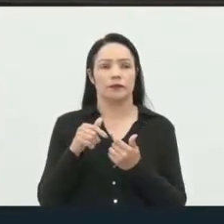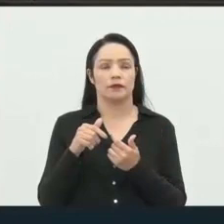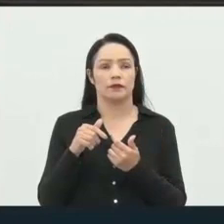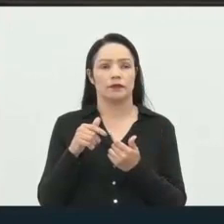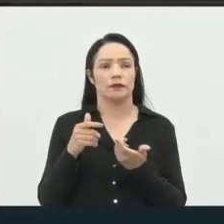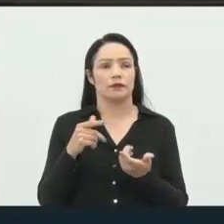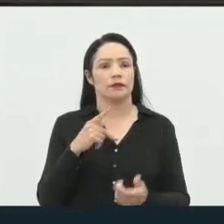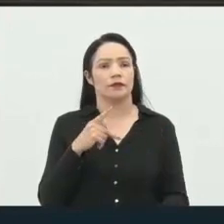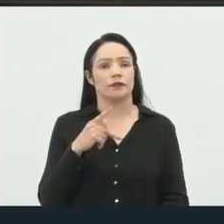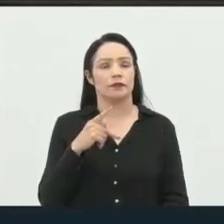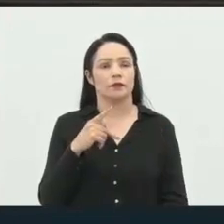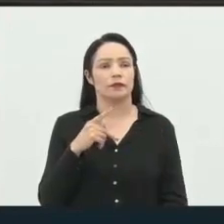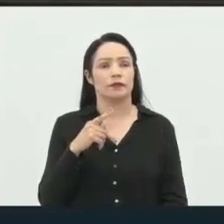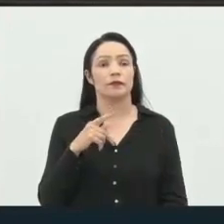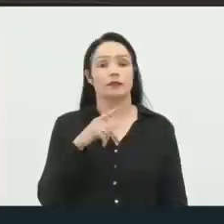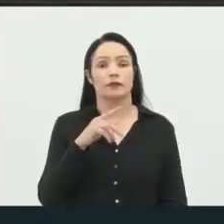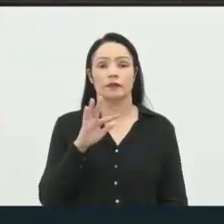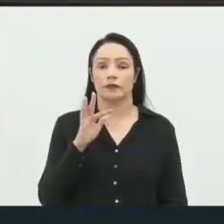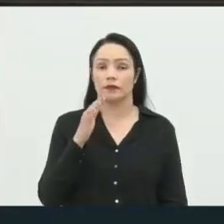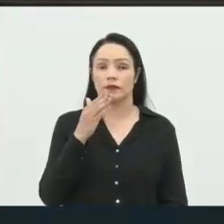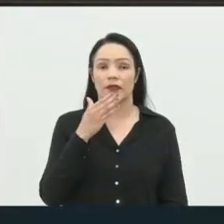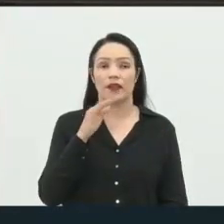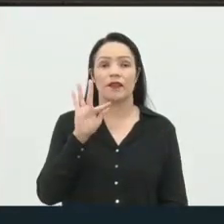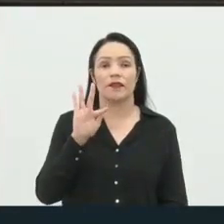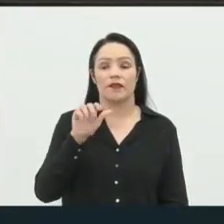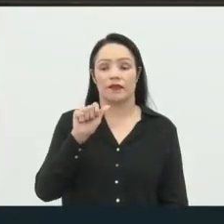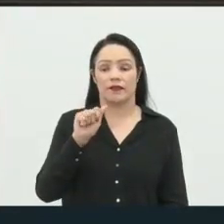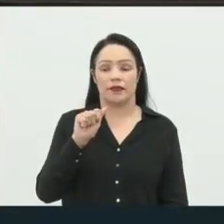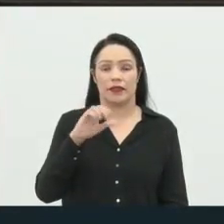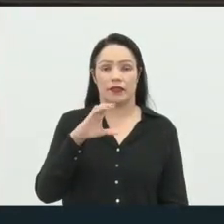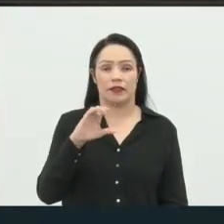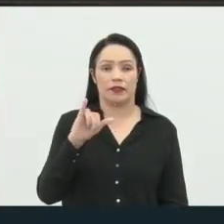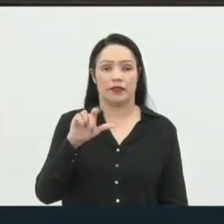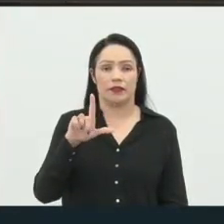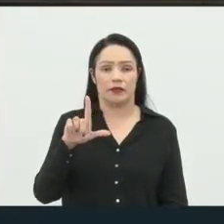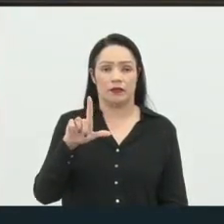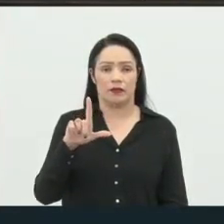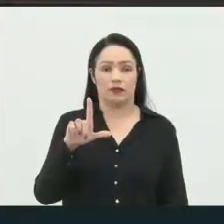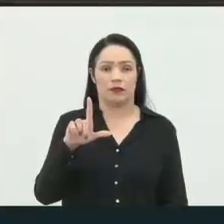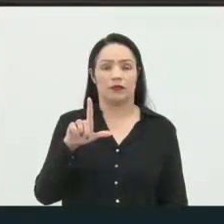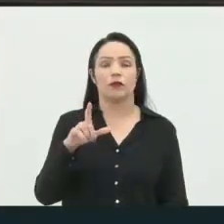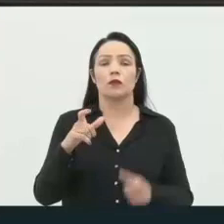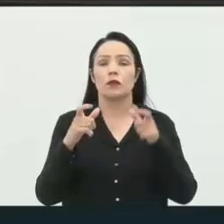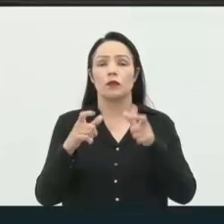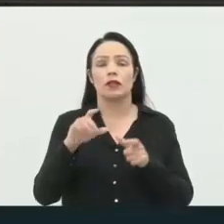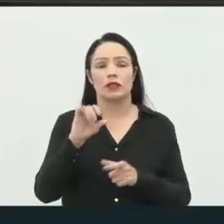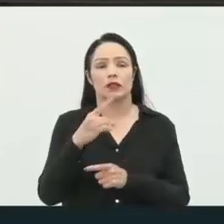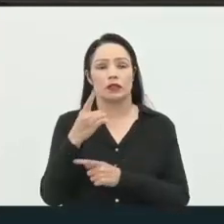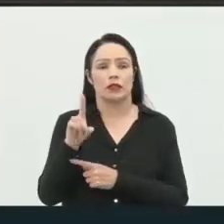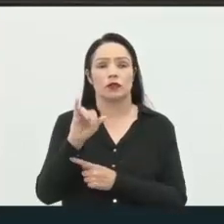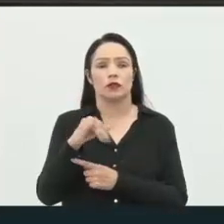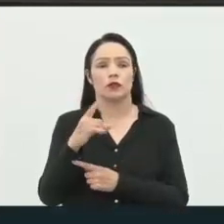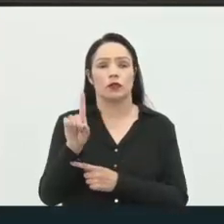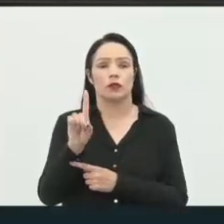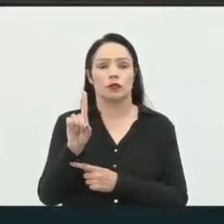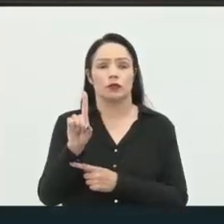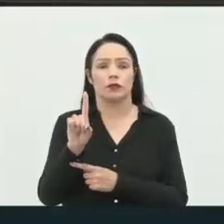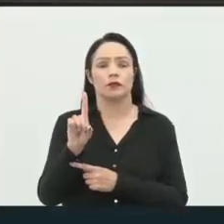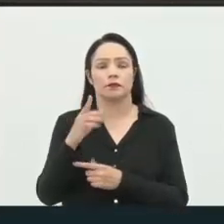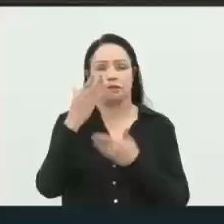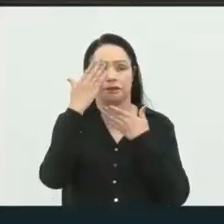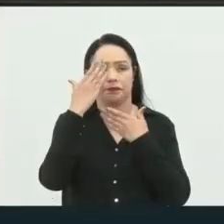É lá no Fácil São João então meu muito obrigado eu